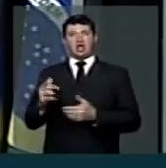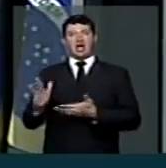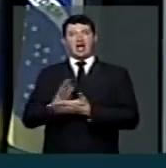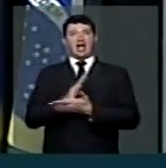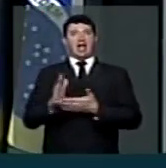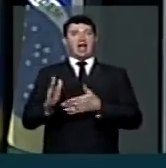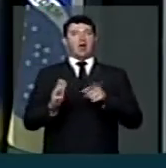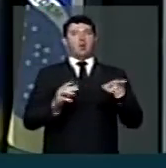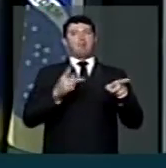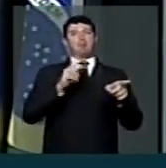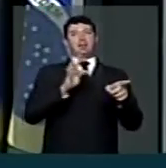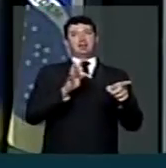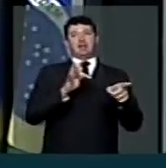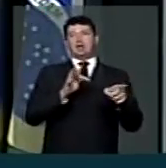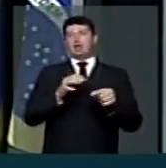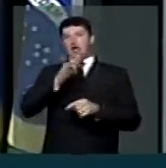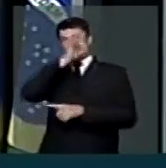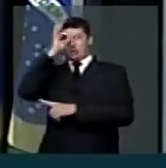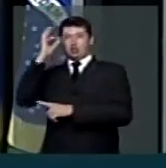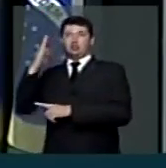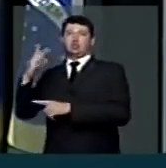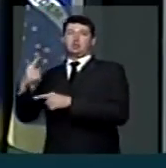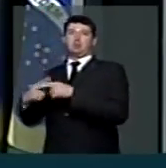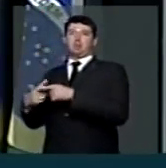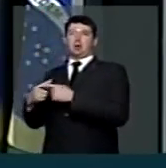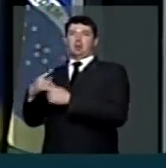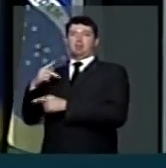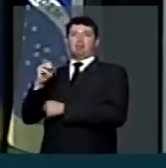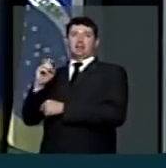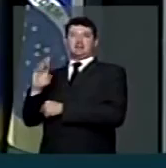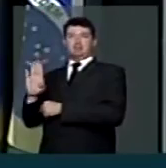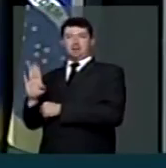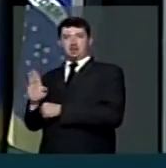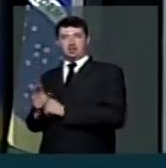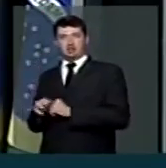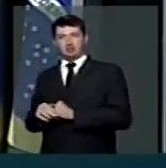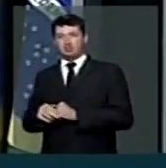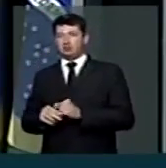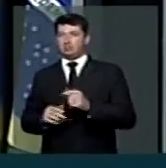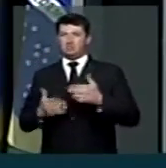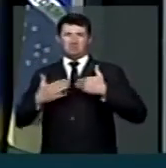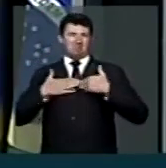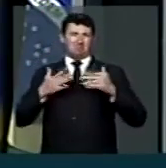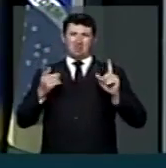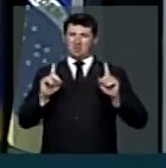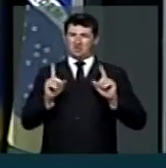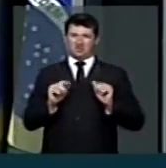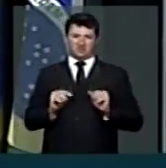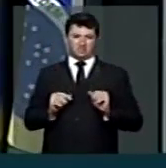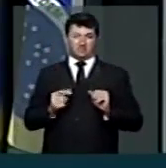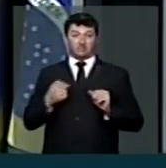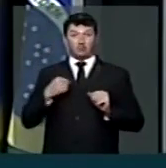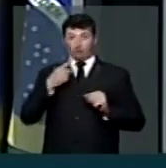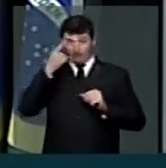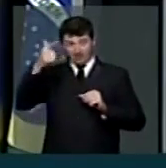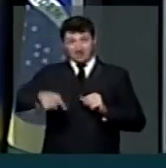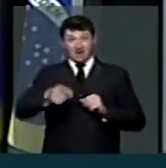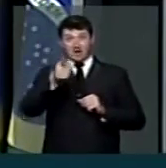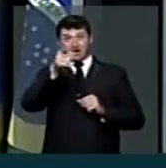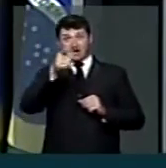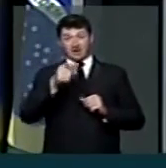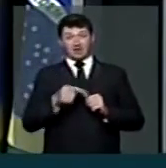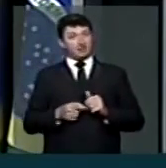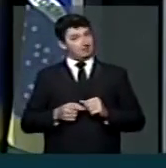por serem do PT e a inocência presumida de outros por serem do PSDB. Não é meu estilo. E eu vou além,